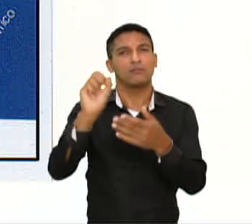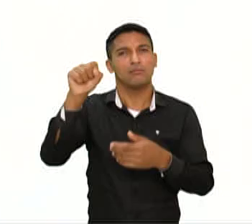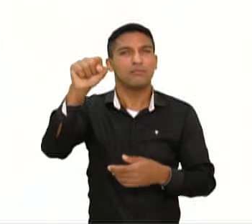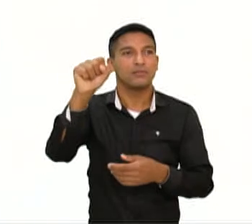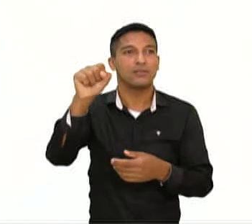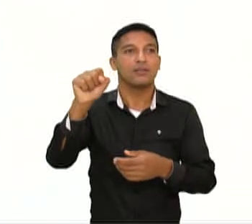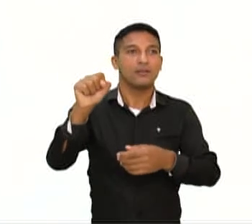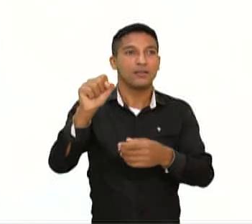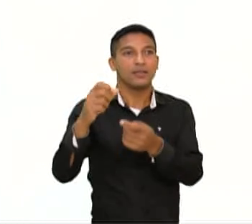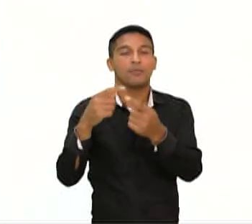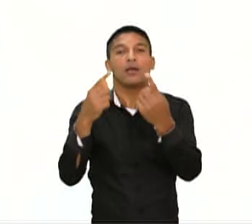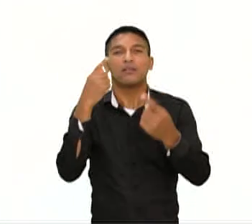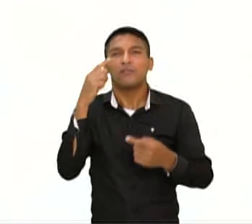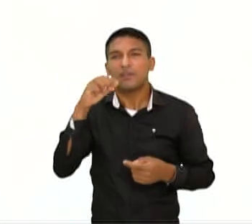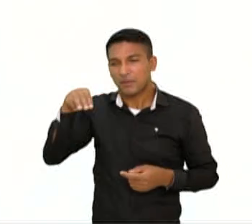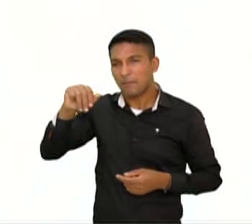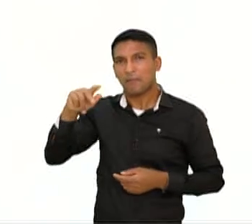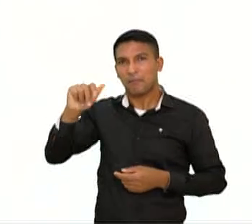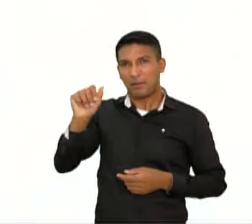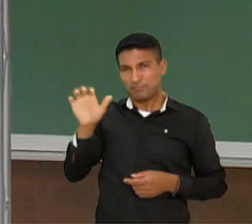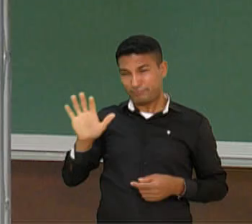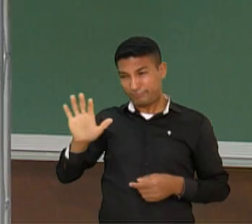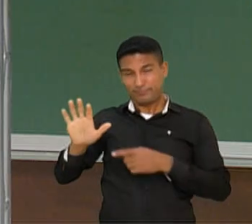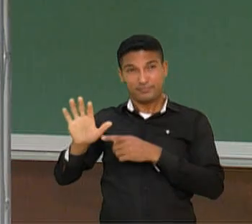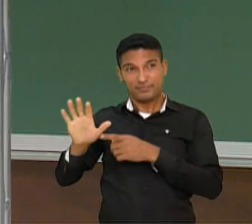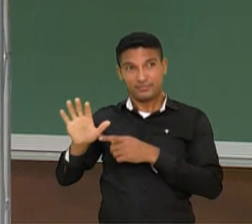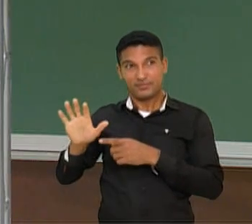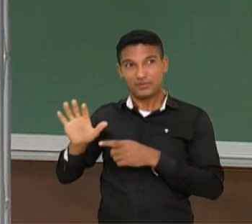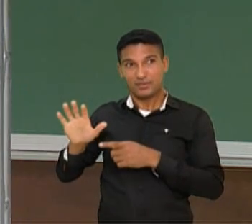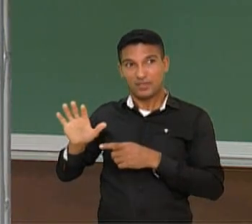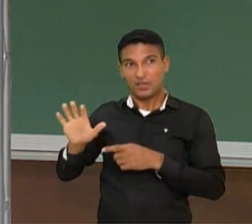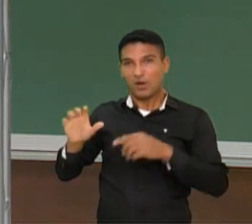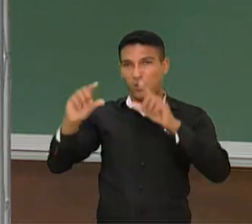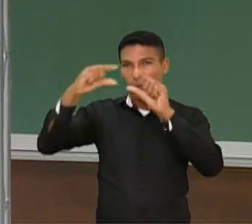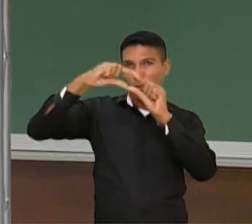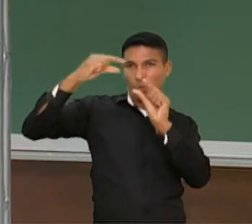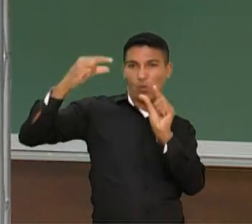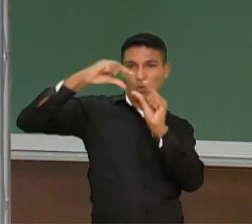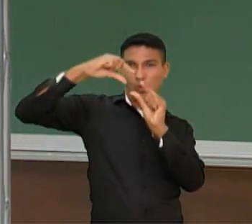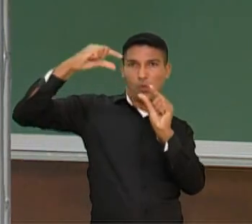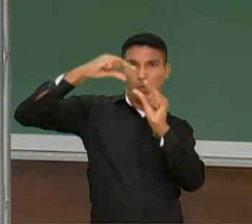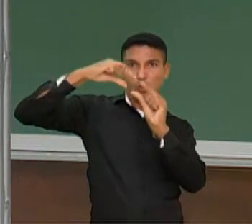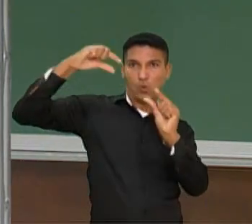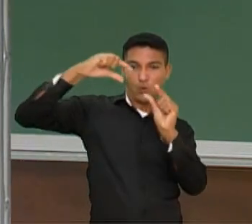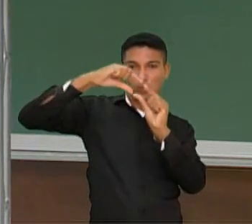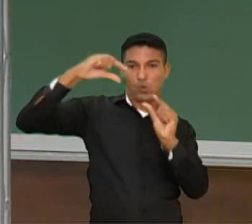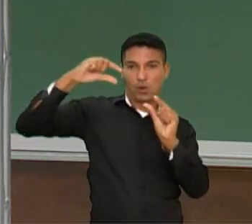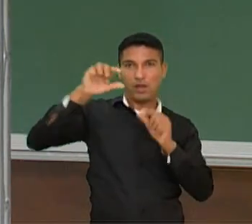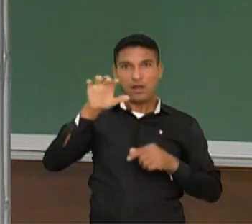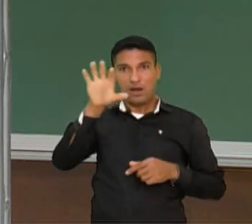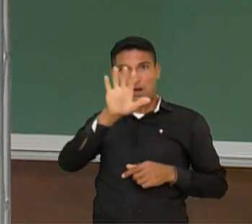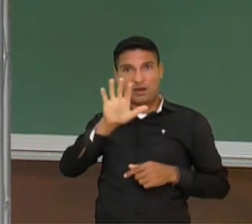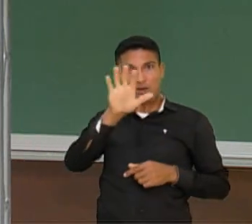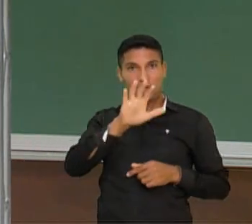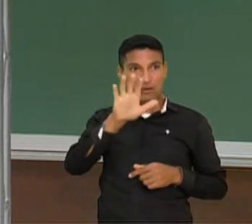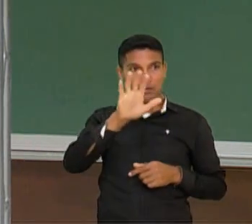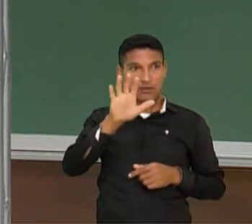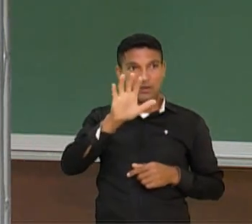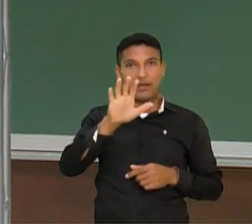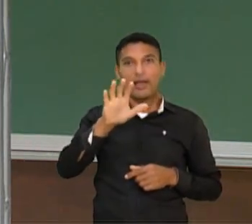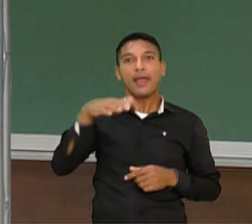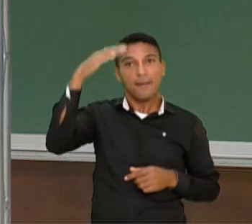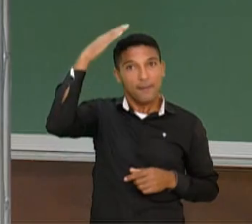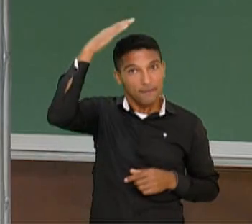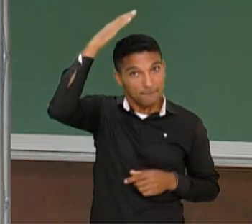olha este mapinha aqui, ó, que mostra a região destacada, sim, a região aqui aproveitada era Paraná,